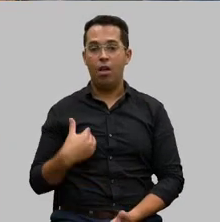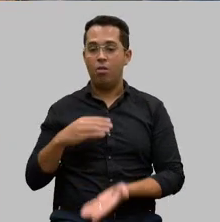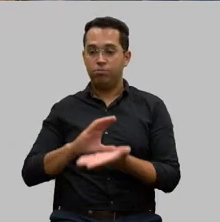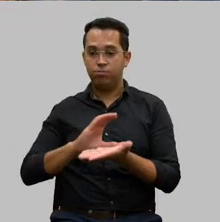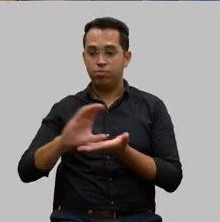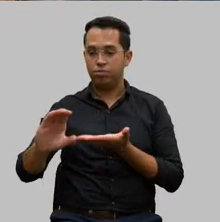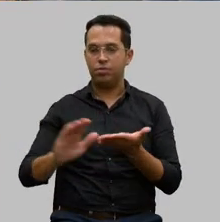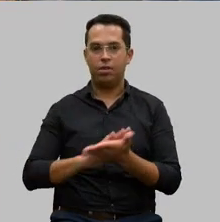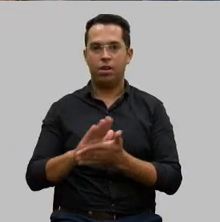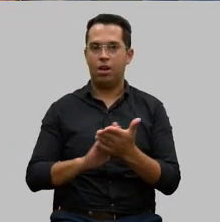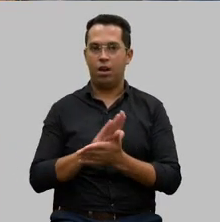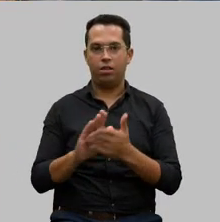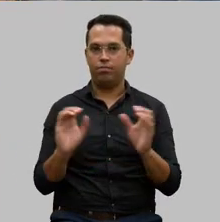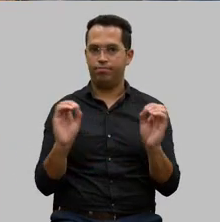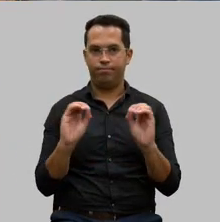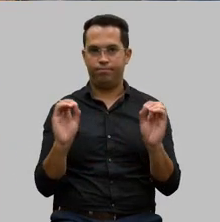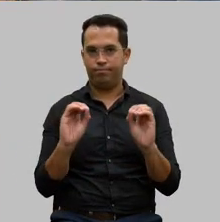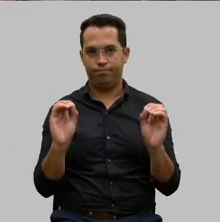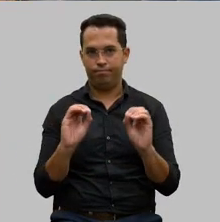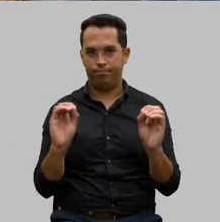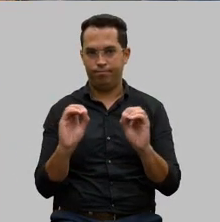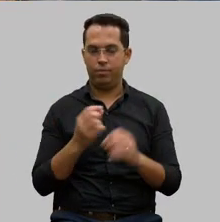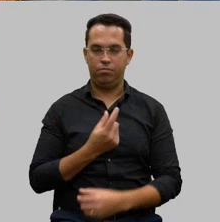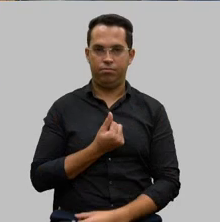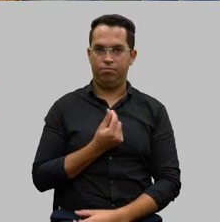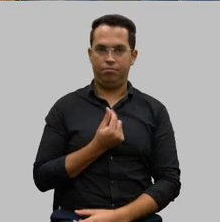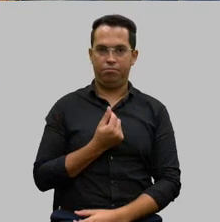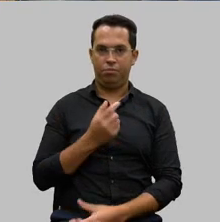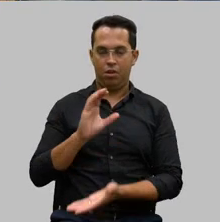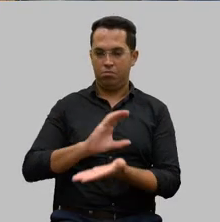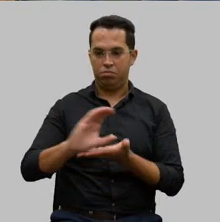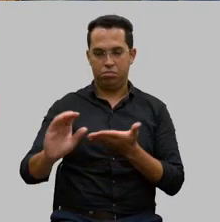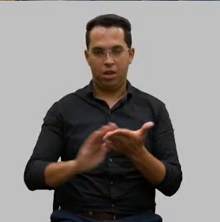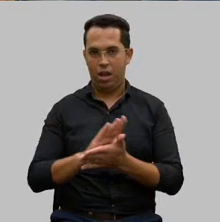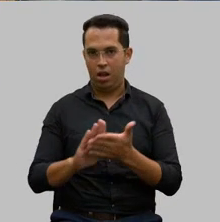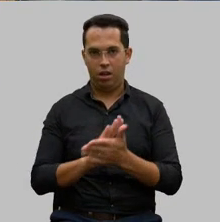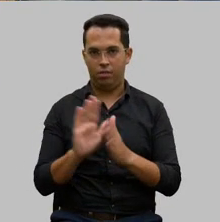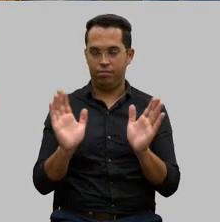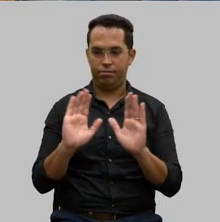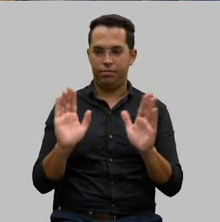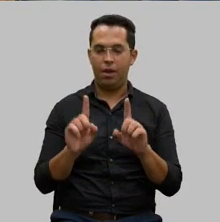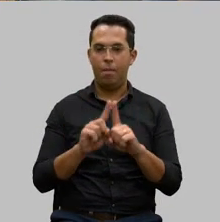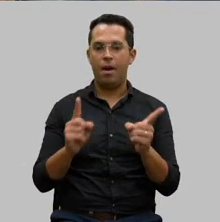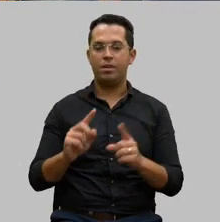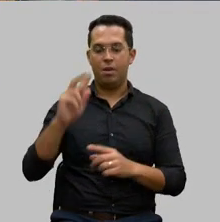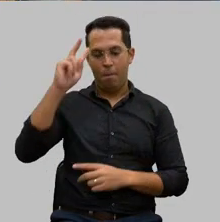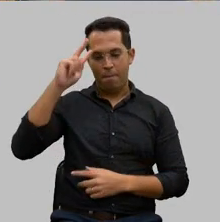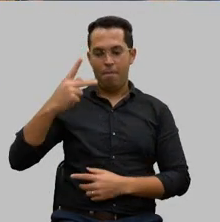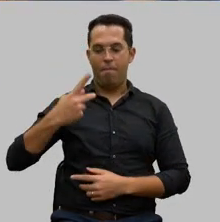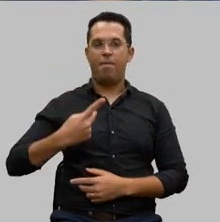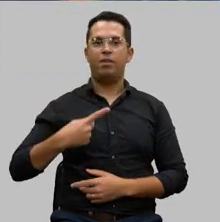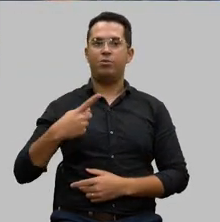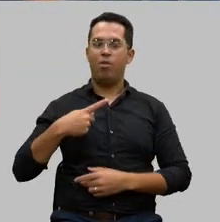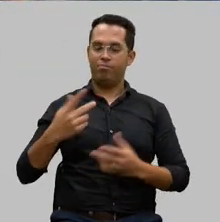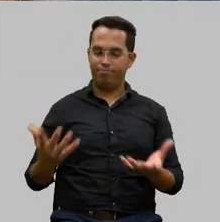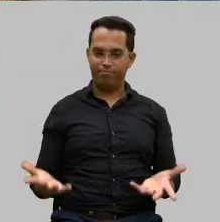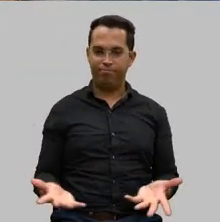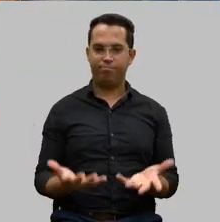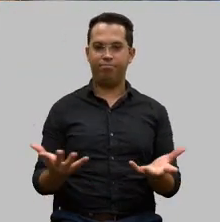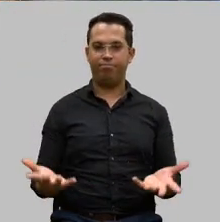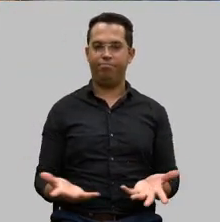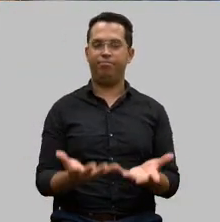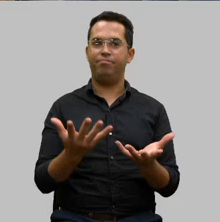né em termos financeiro é mais é a satisfação pessoal é a satisfação